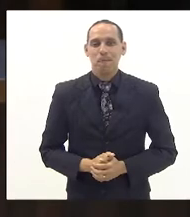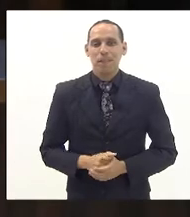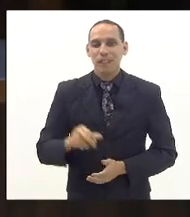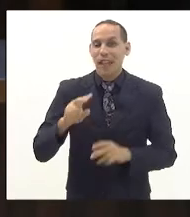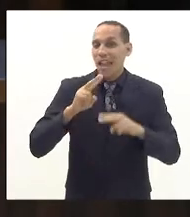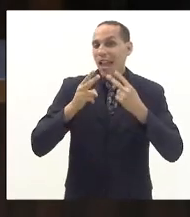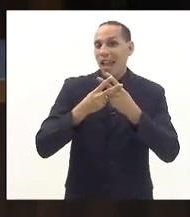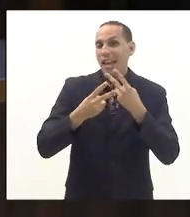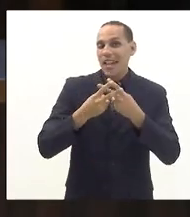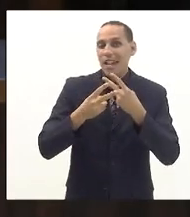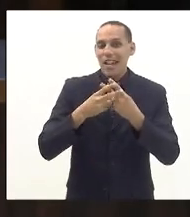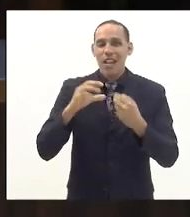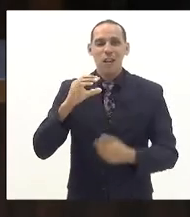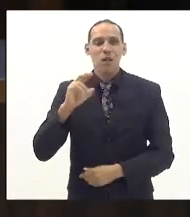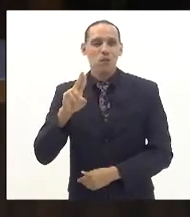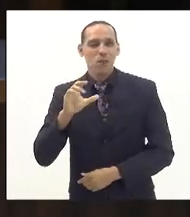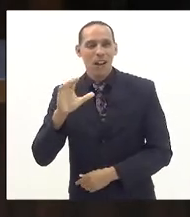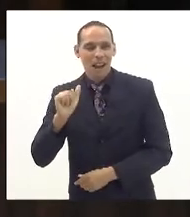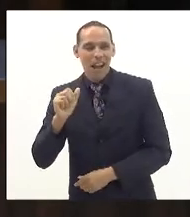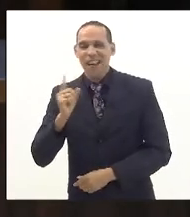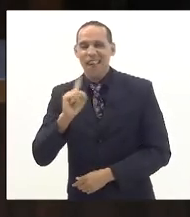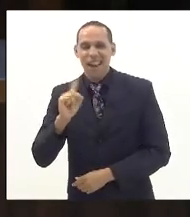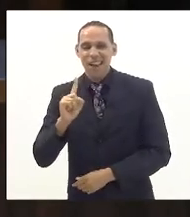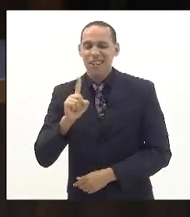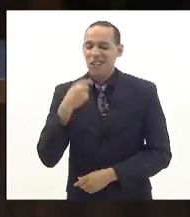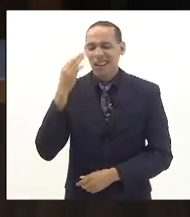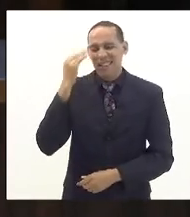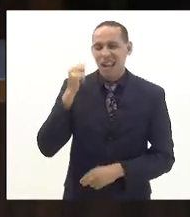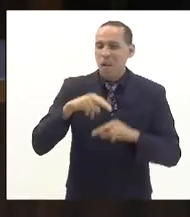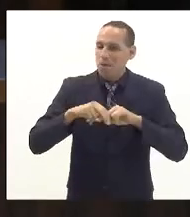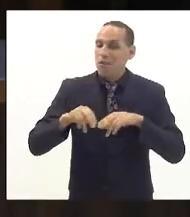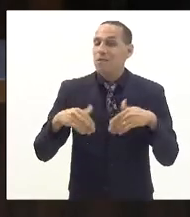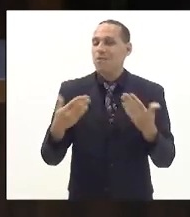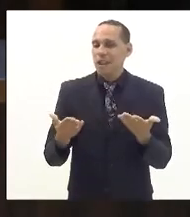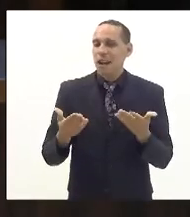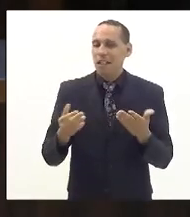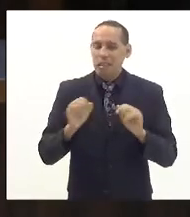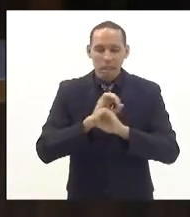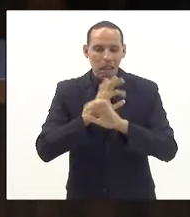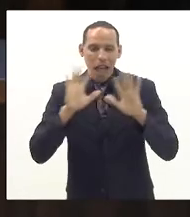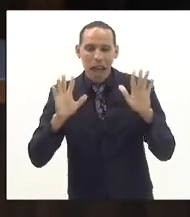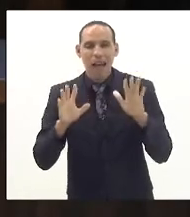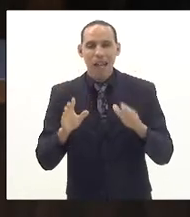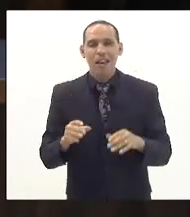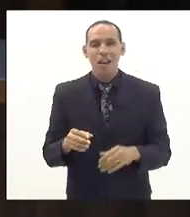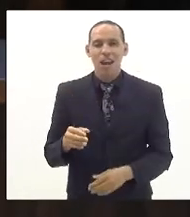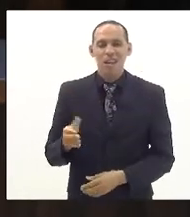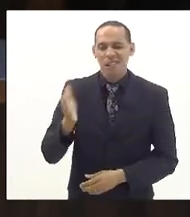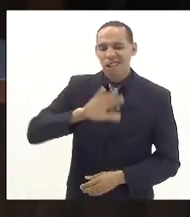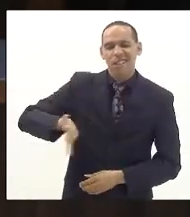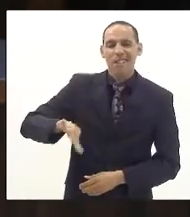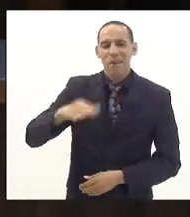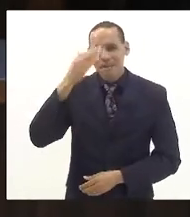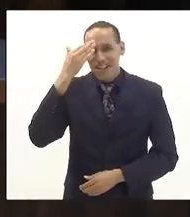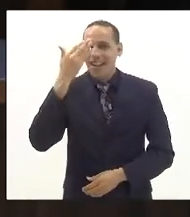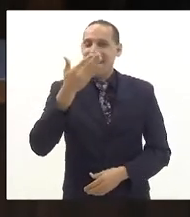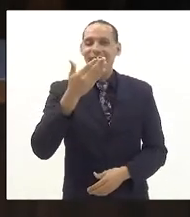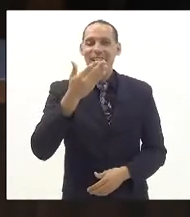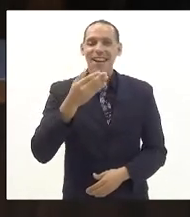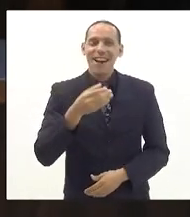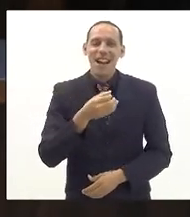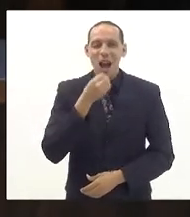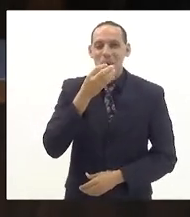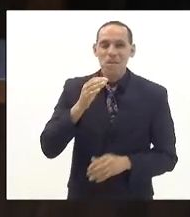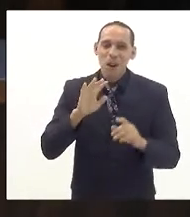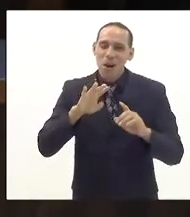Hashtag Cuca não. E a gente sabe quais são os motivos óbvios para essa recusa. Muito obrigada e boa